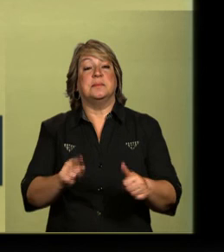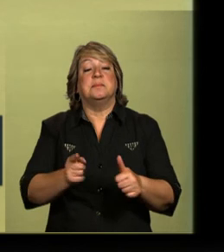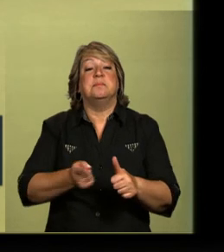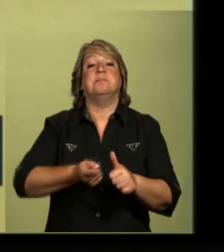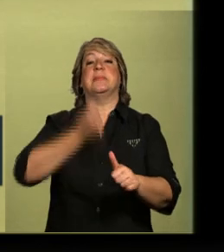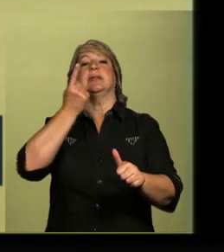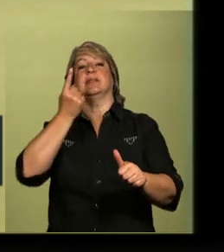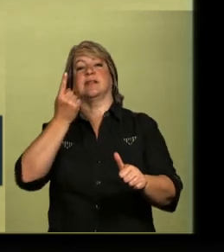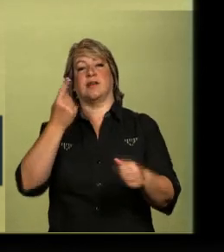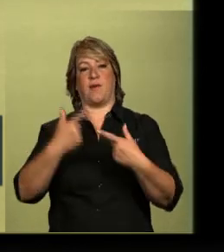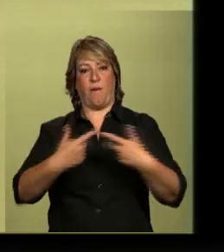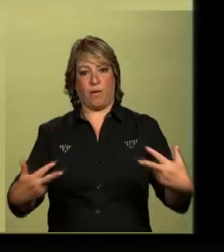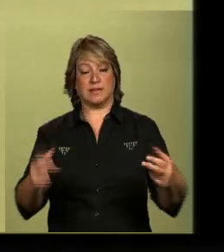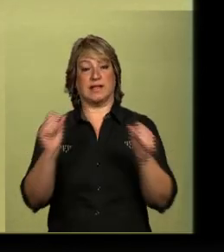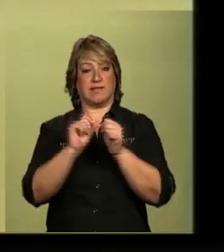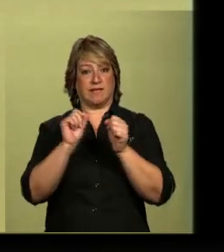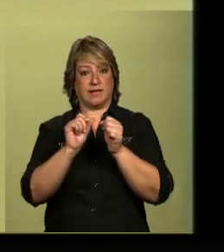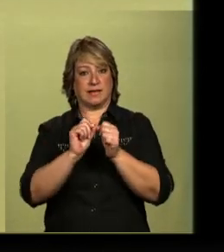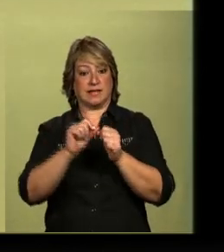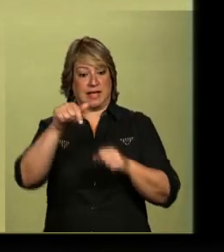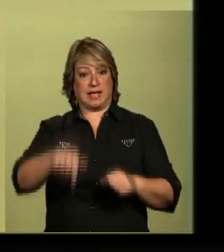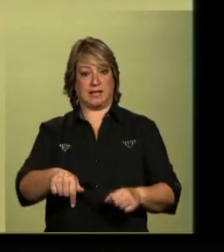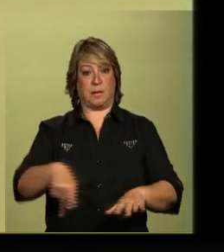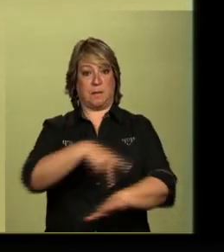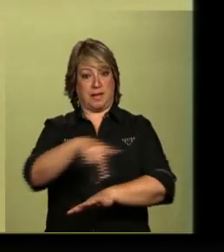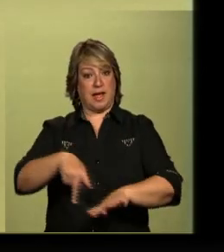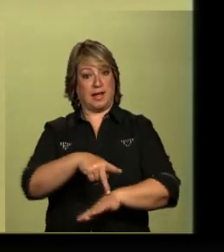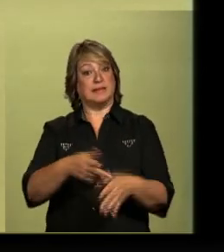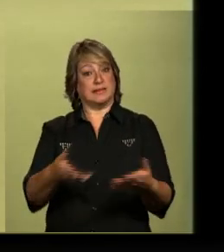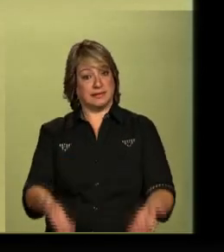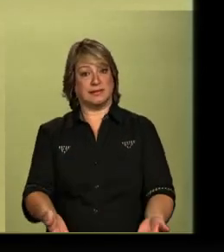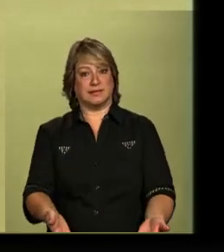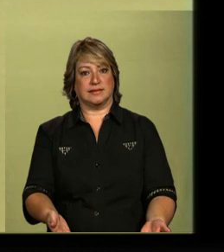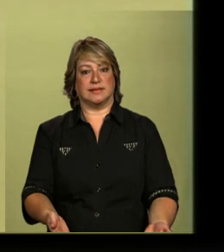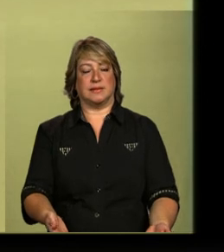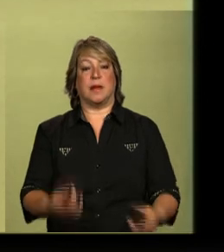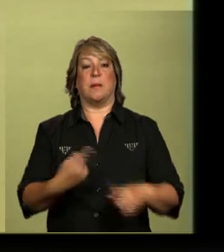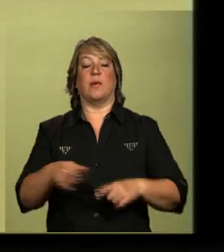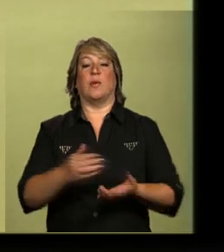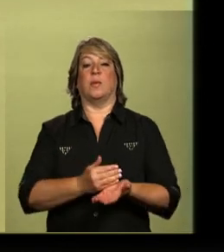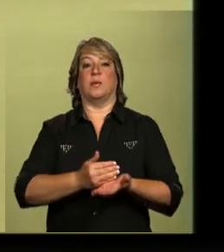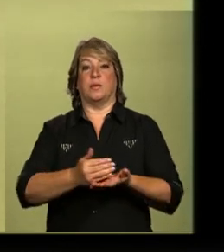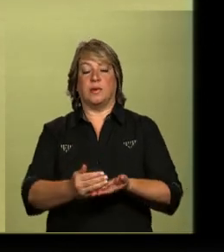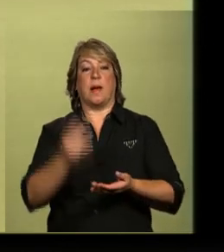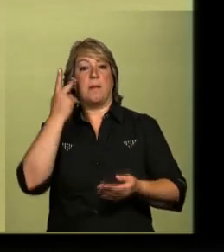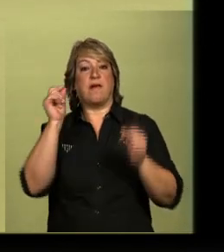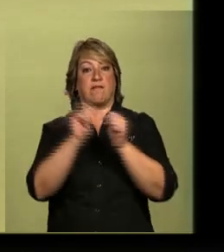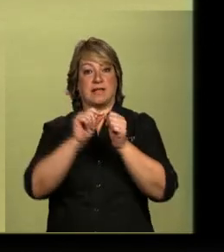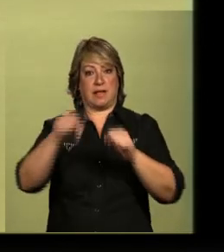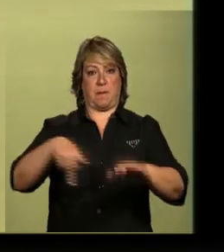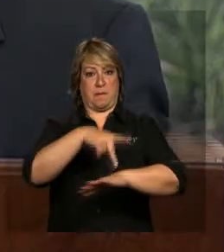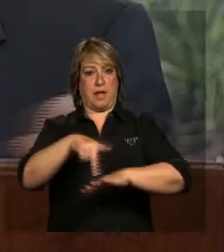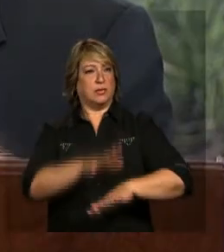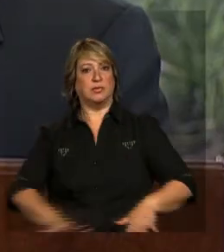primeira iniciativa estruturada no país nesse sentido foi portanto uma iniciativa voltada para dotar o